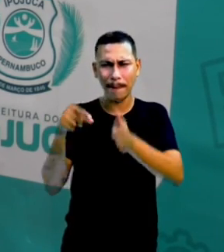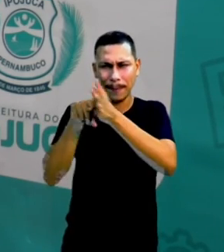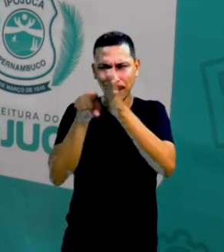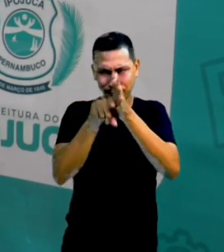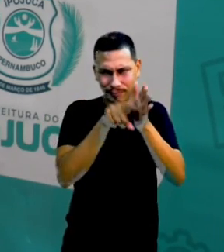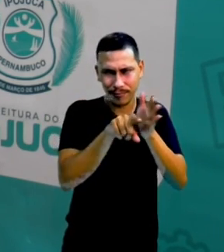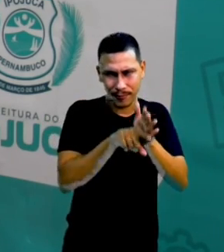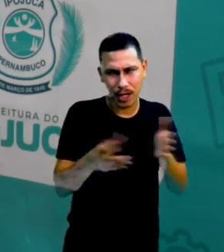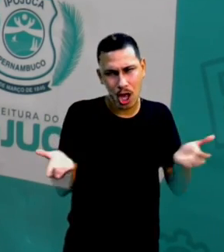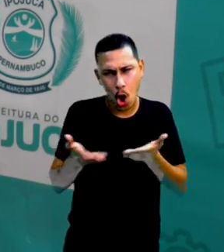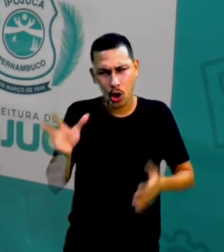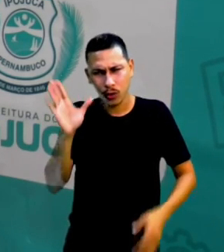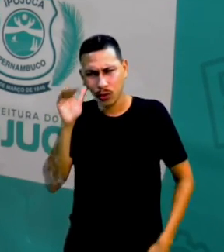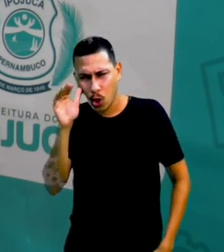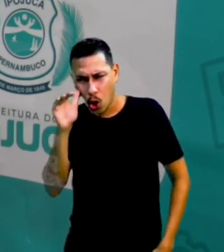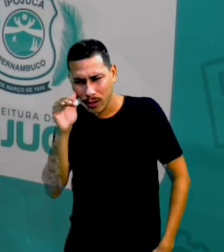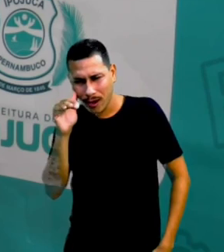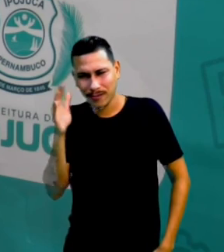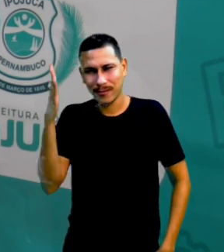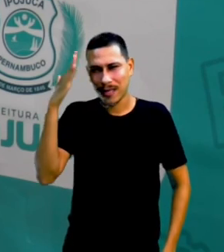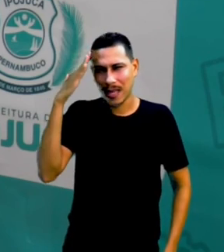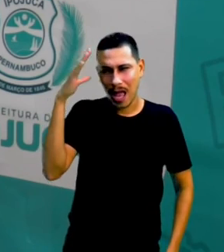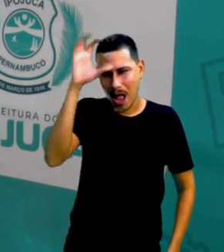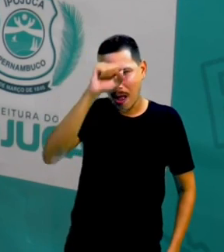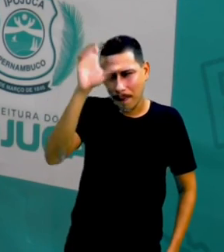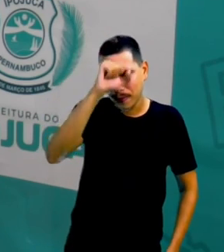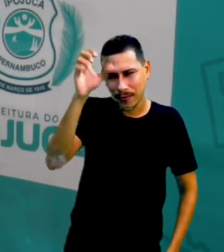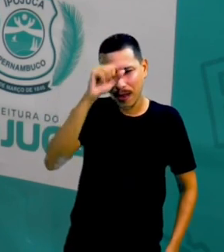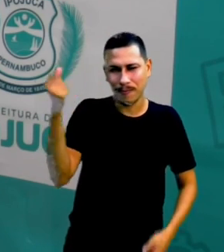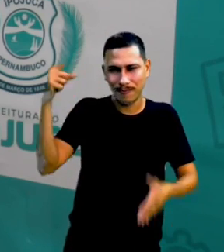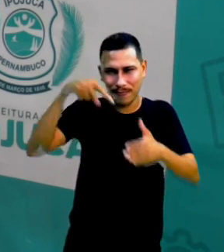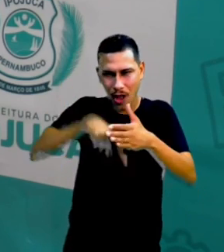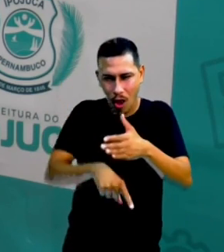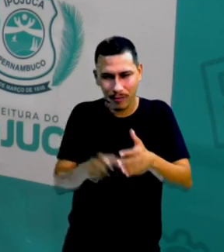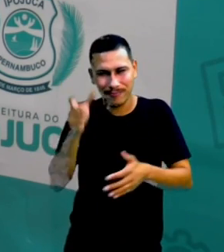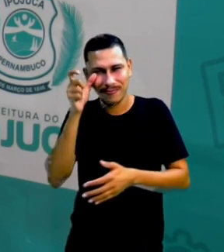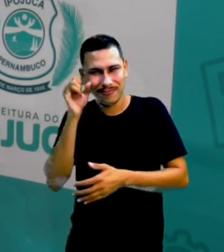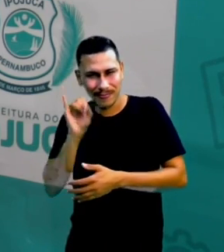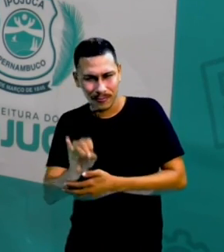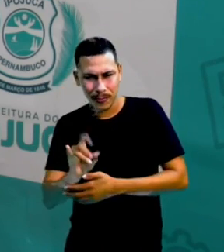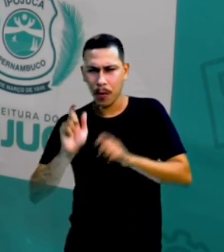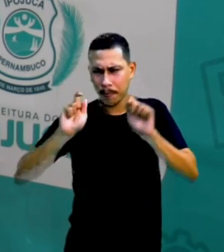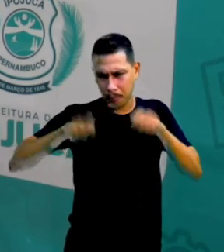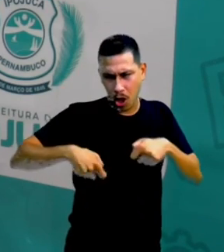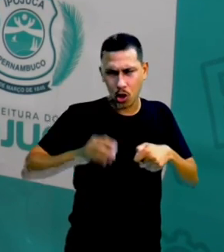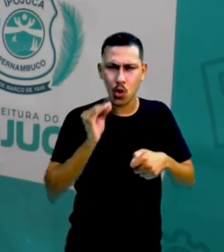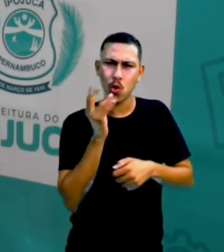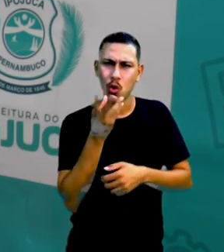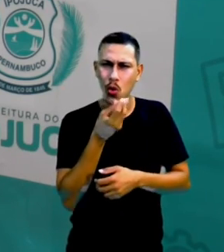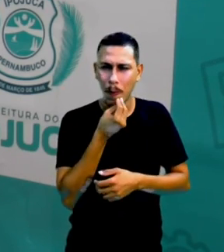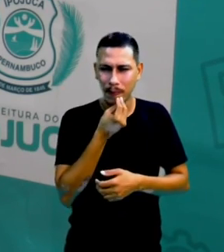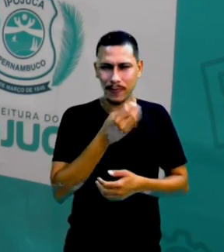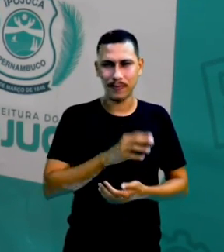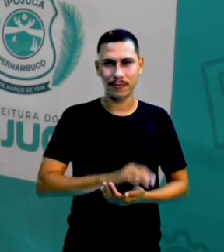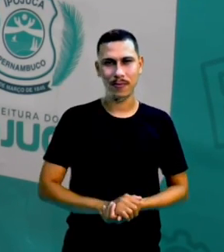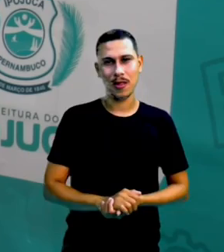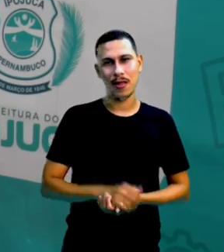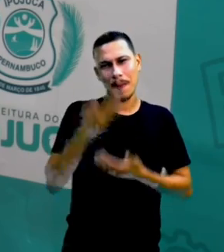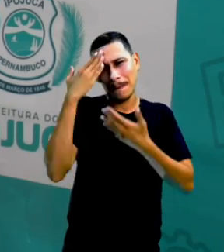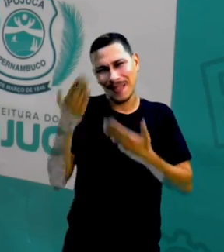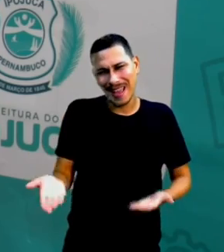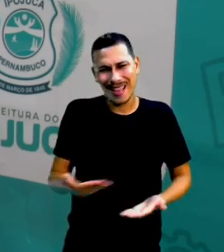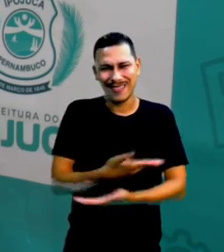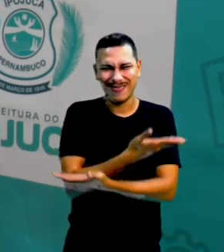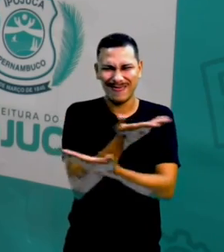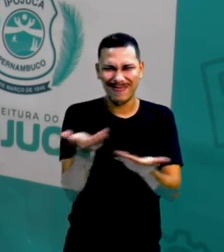pesquise agora, tenha curiosidade de se aprofundar nessa temática, porque é muito interessante que a gente tenha esse conhecimento. Grata por